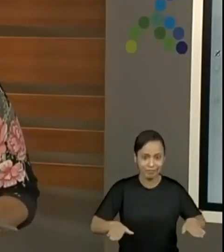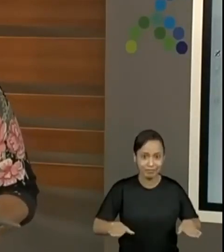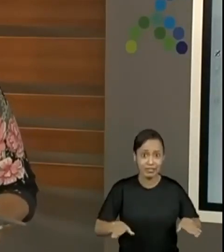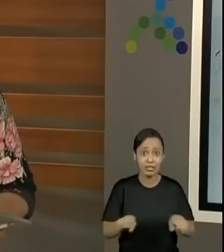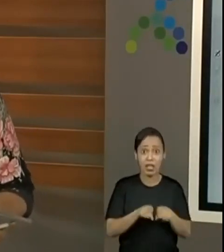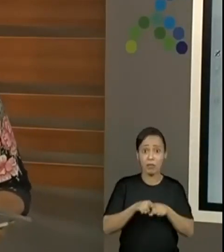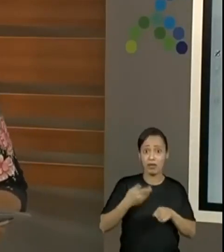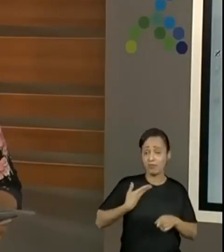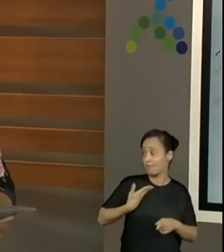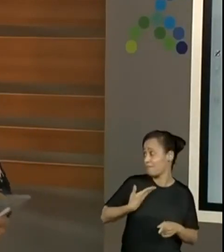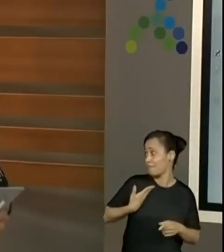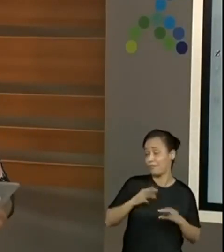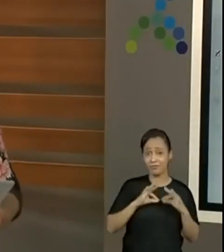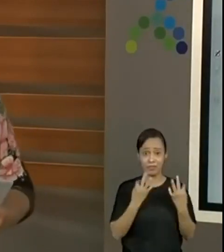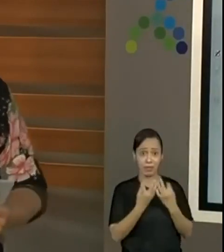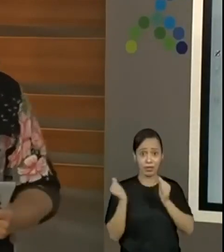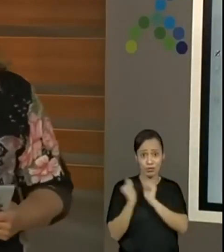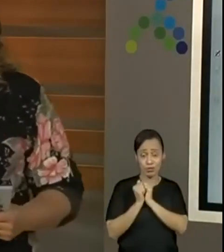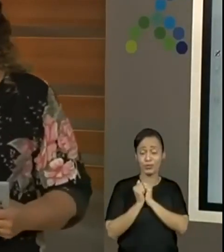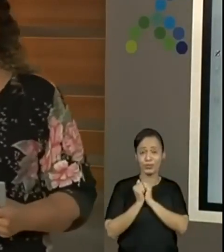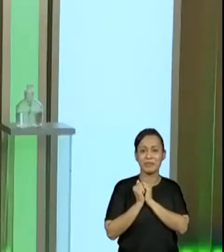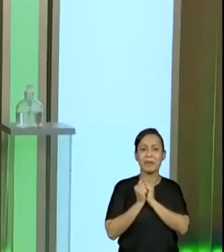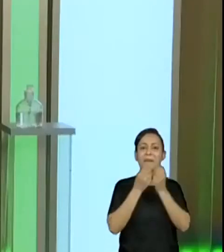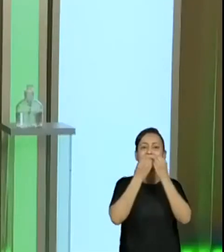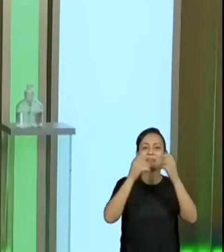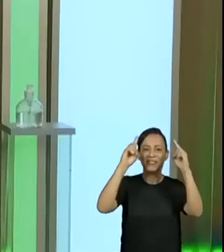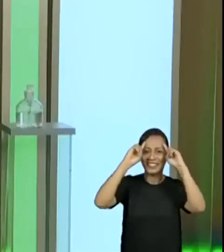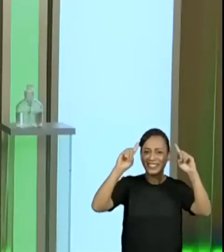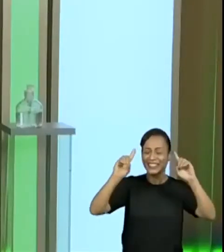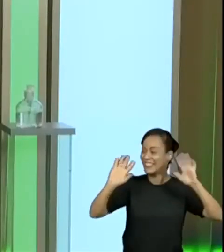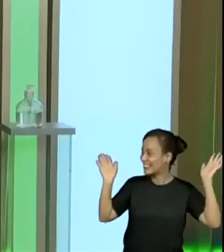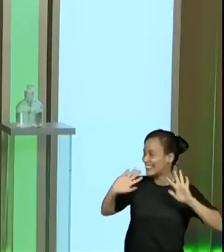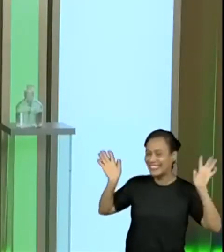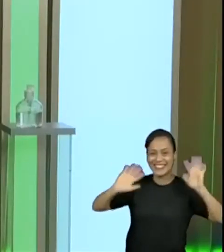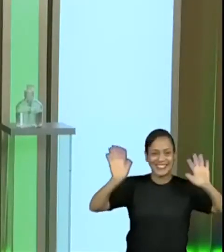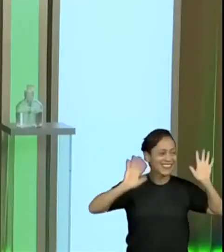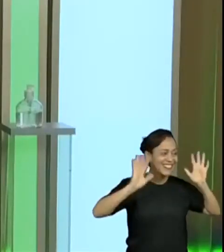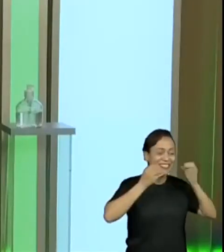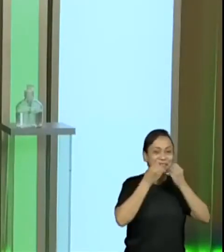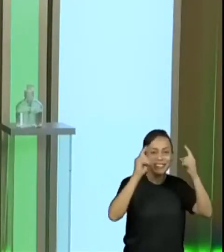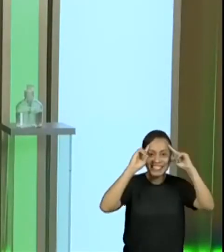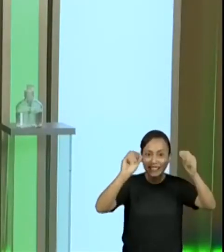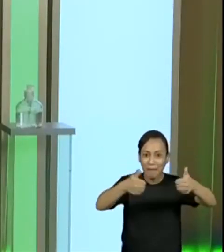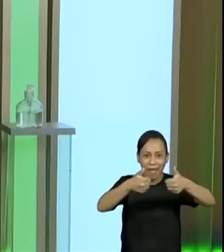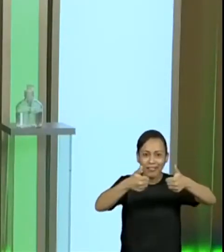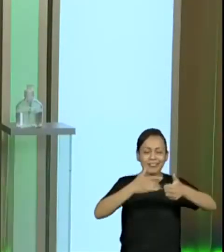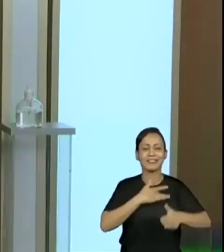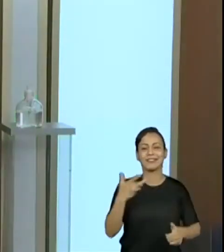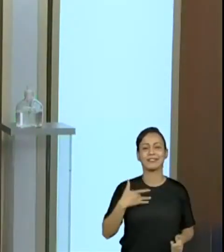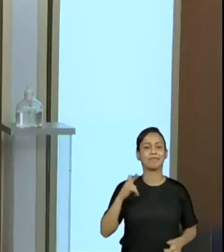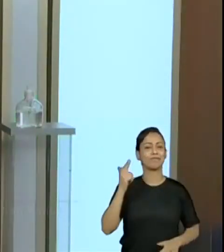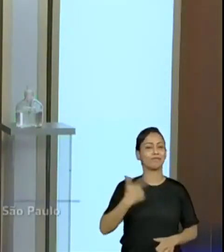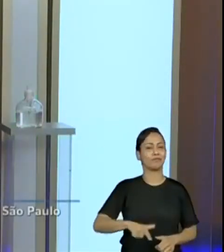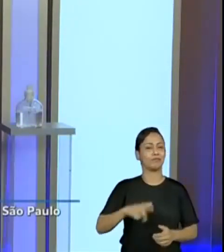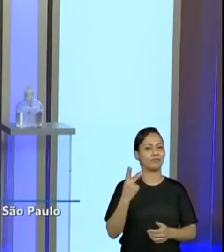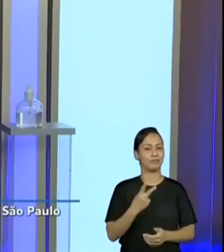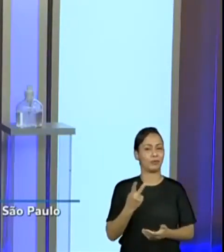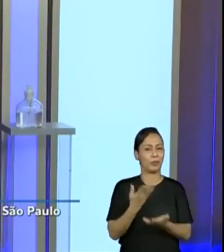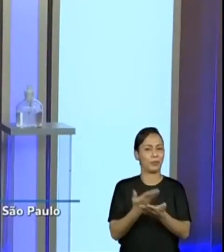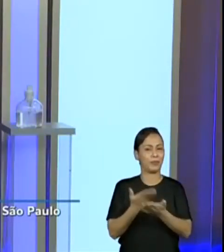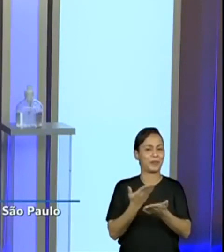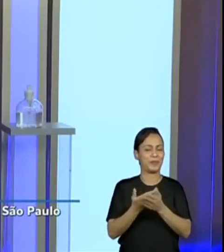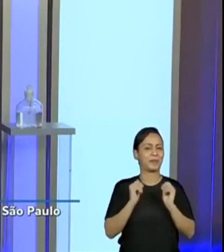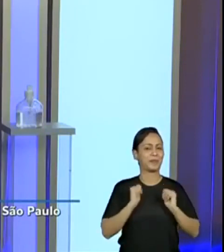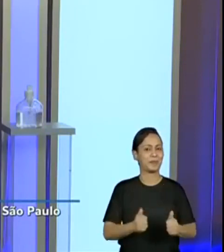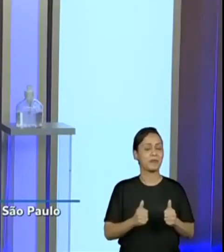um familiar. Professora Kelly, bom dia. Bom dia, tudo bem com vocês? Estamos aqui para o nosso segundo minuto de